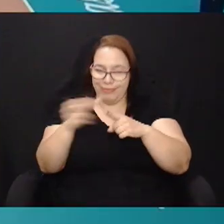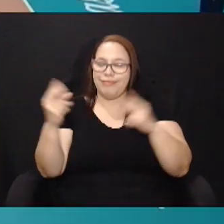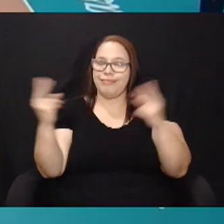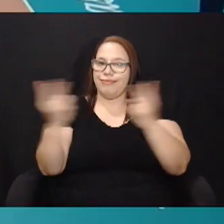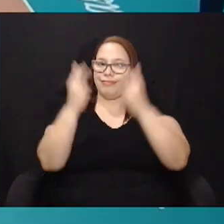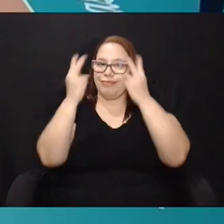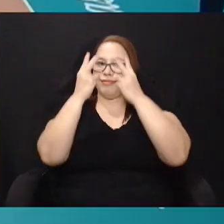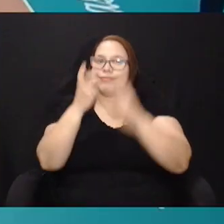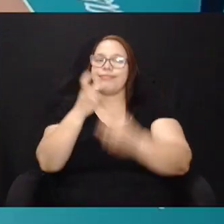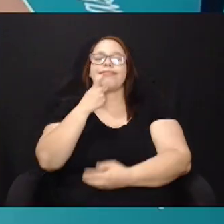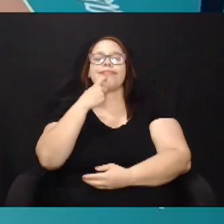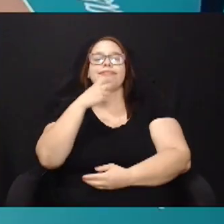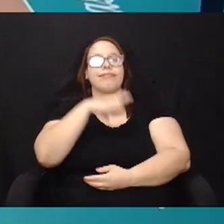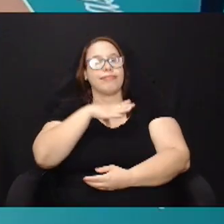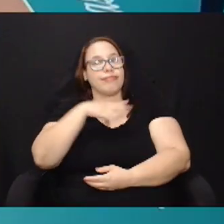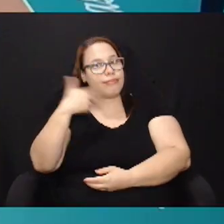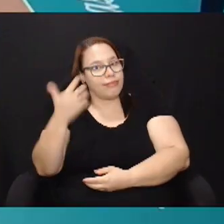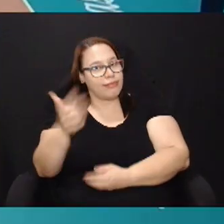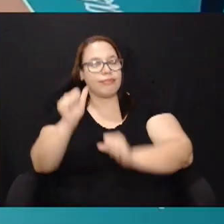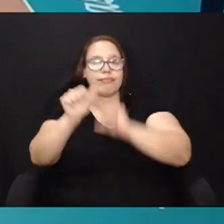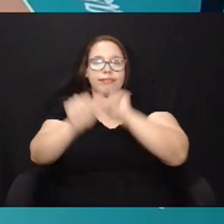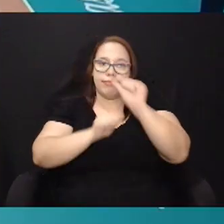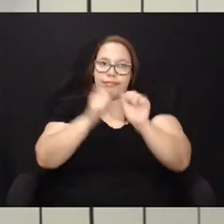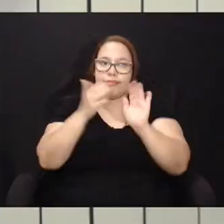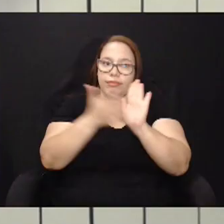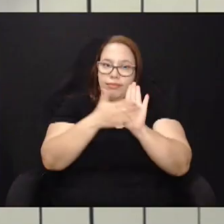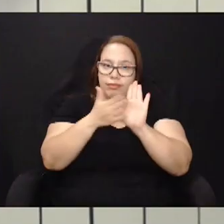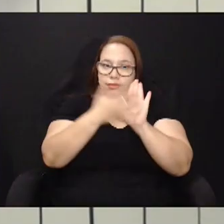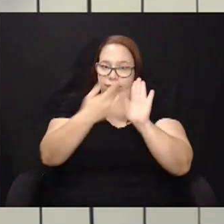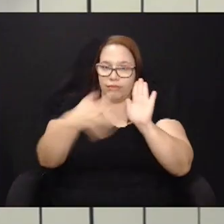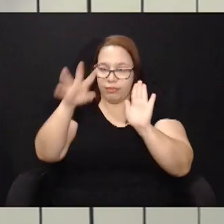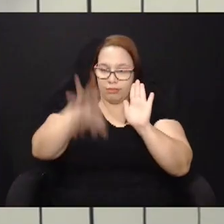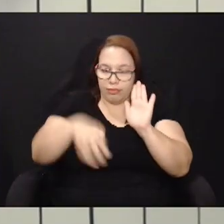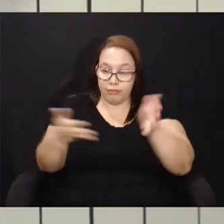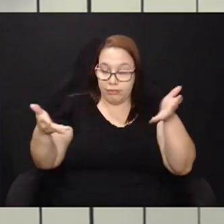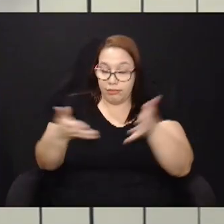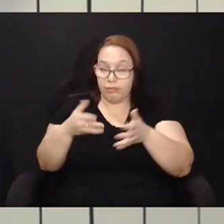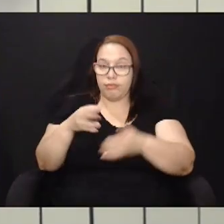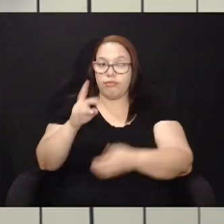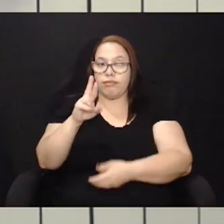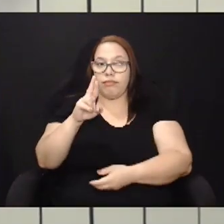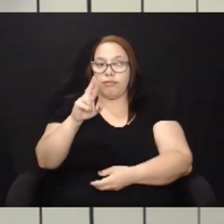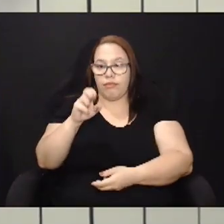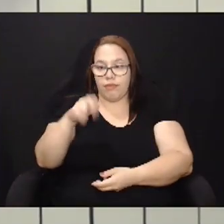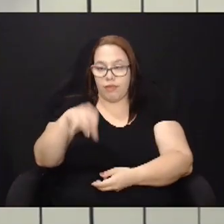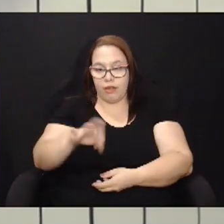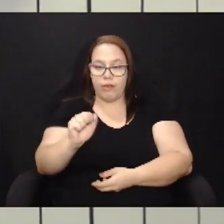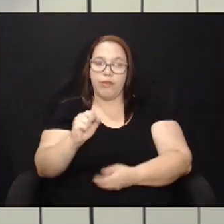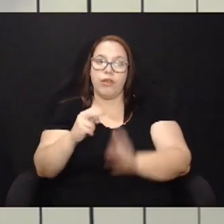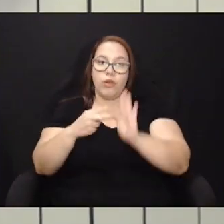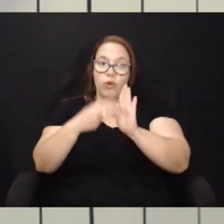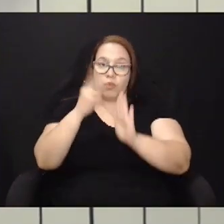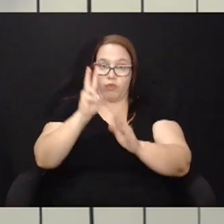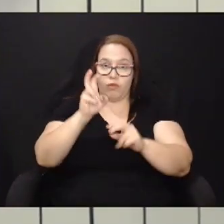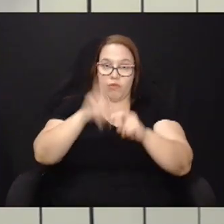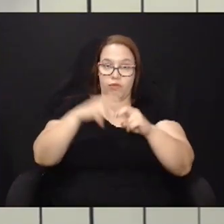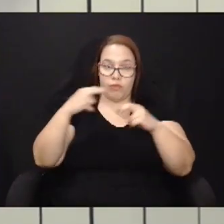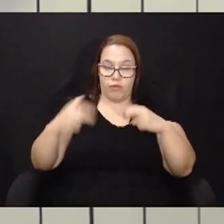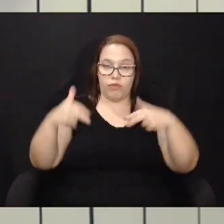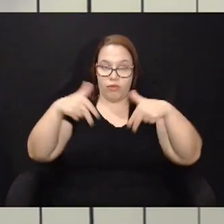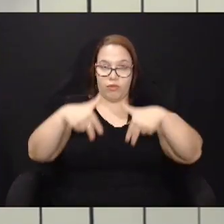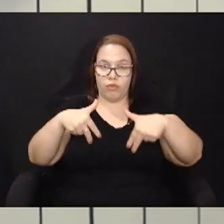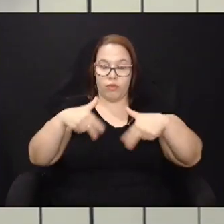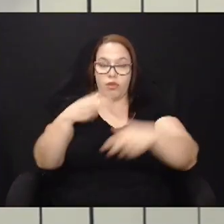com isso teve mudança na tabela, viu? Porque agora o Renata assumiu a segunda colocação com